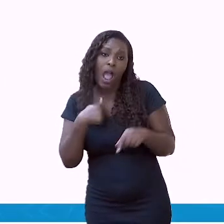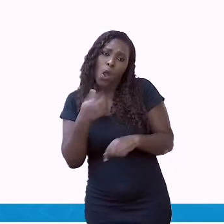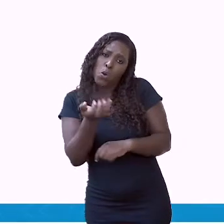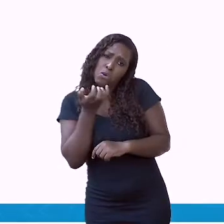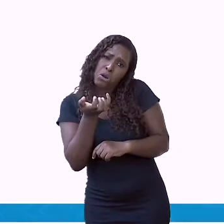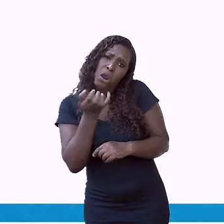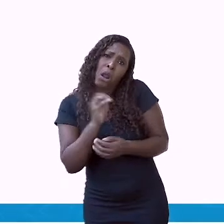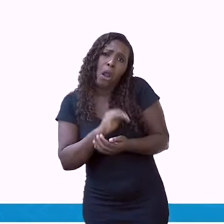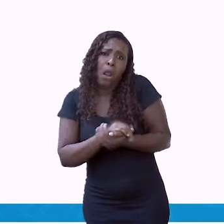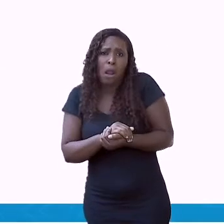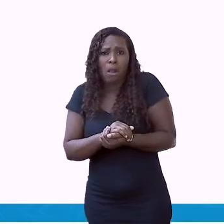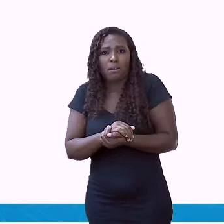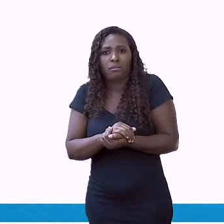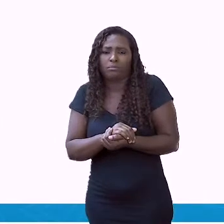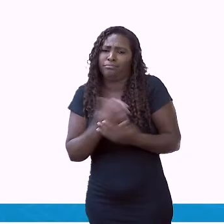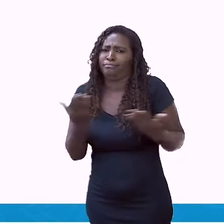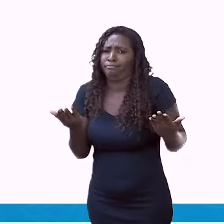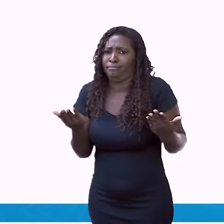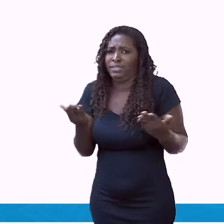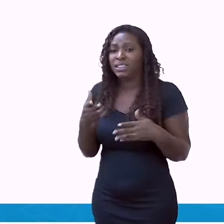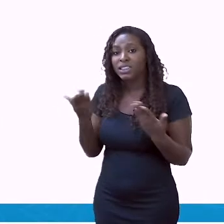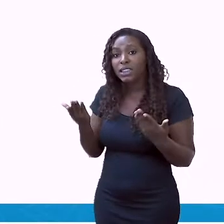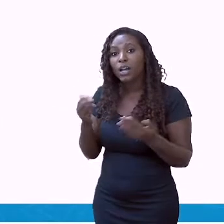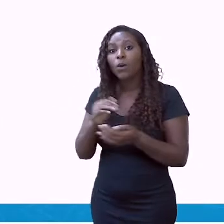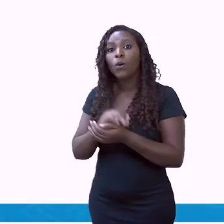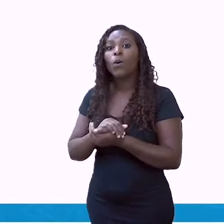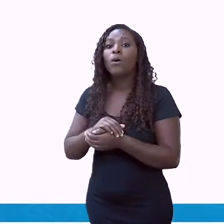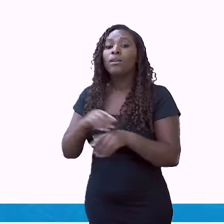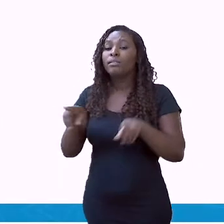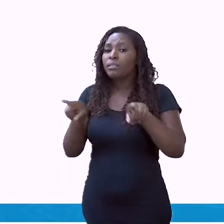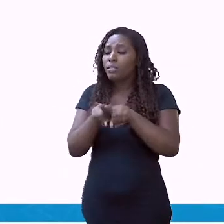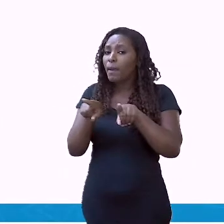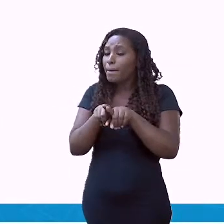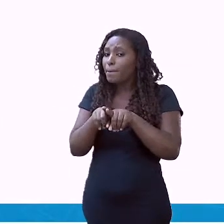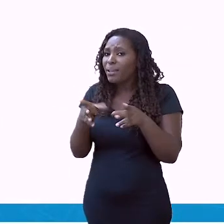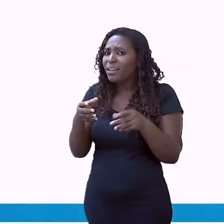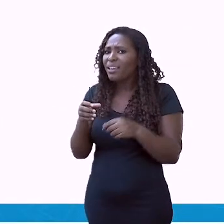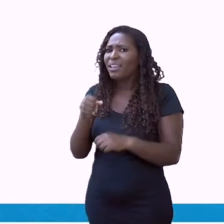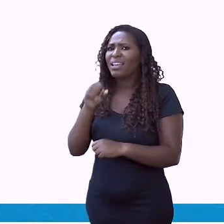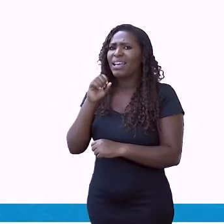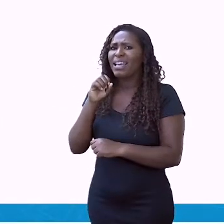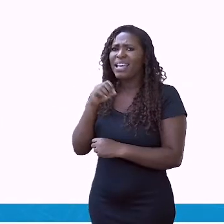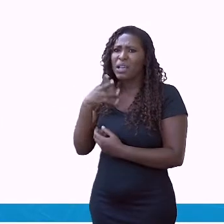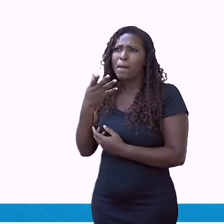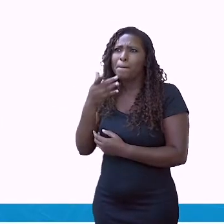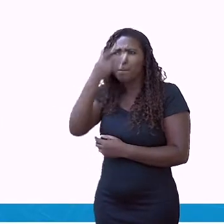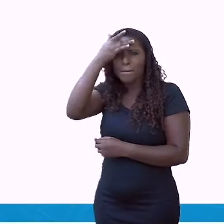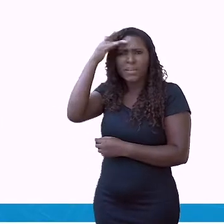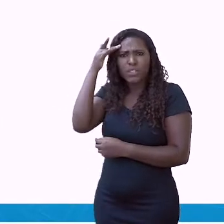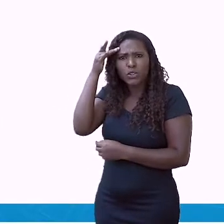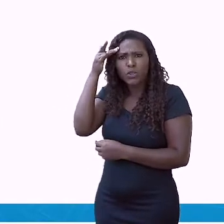obsolescência programada levam as pessoas a comprar mais do que necessitam. Eliane,